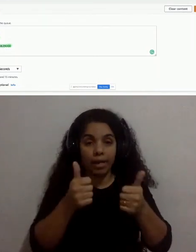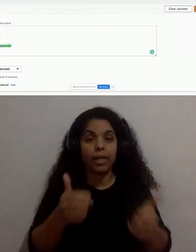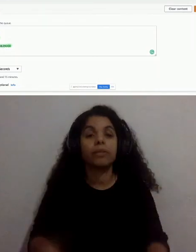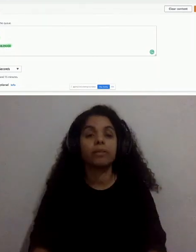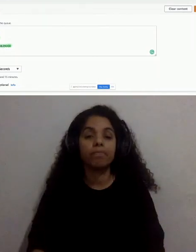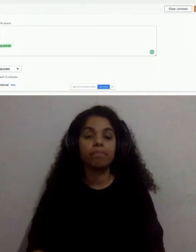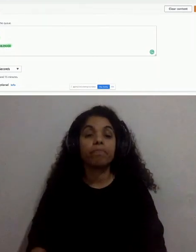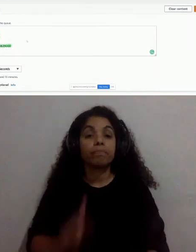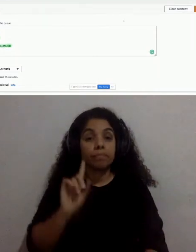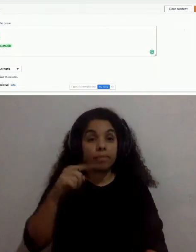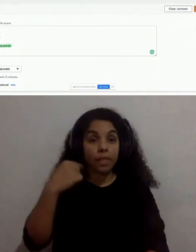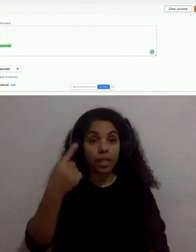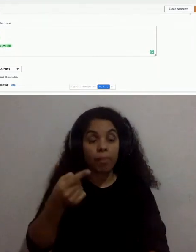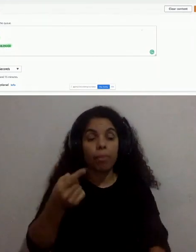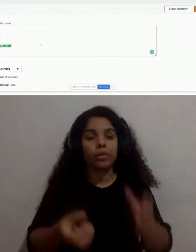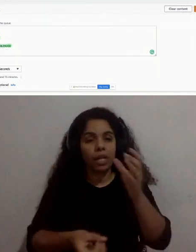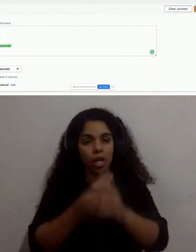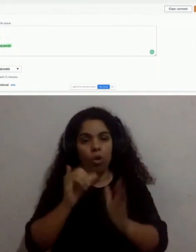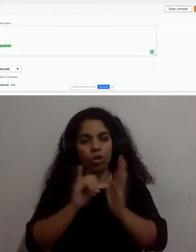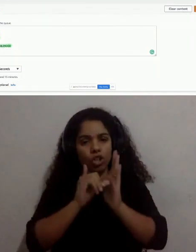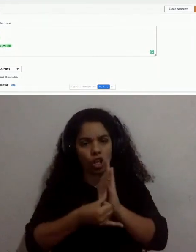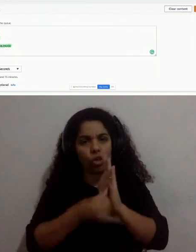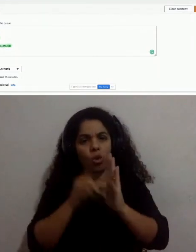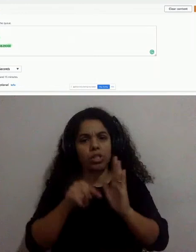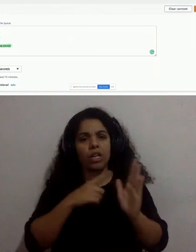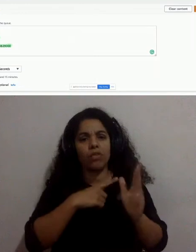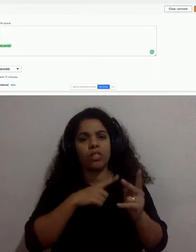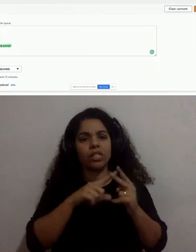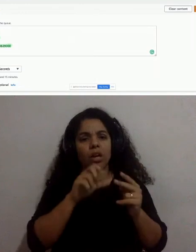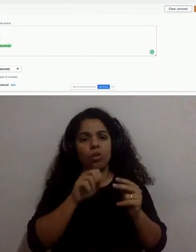Então, depois que você criou esse JSON aqui, você dá um send.